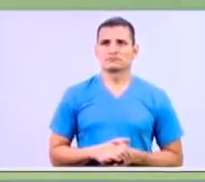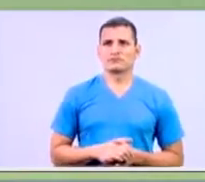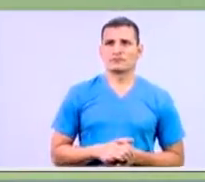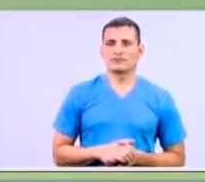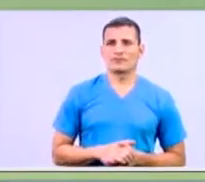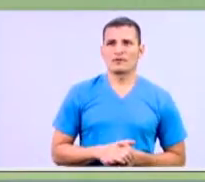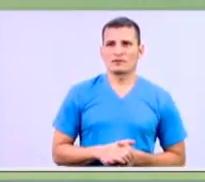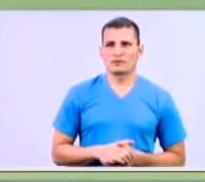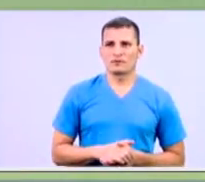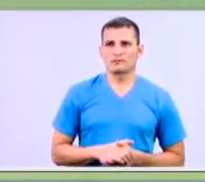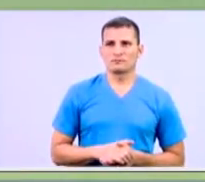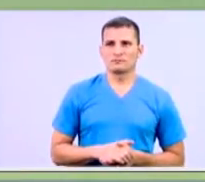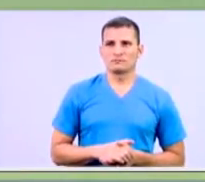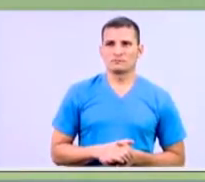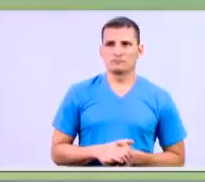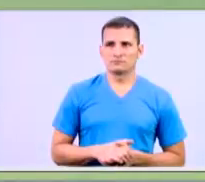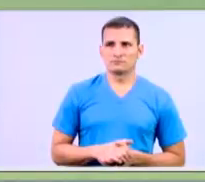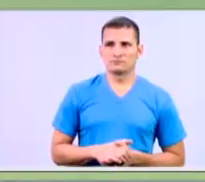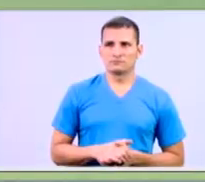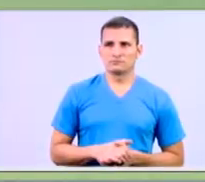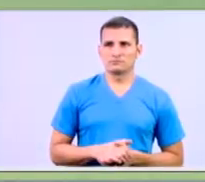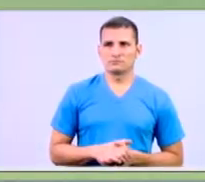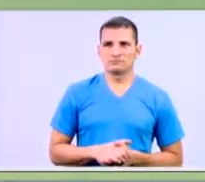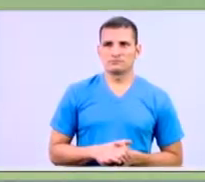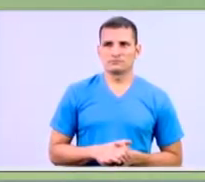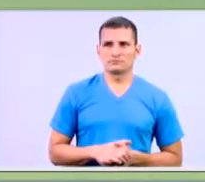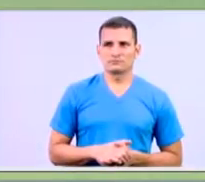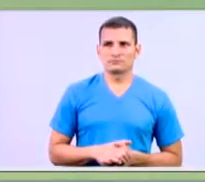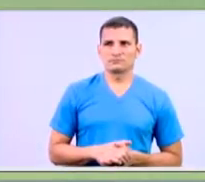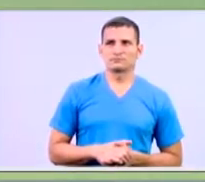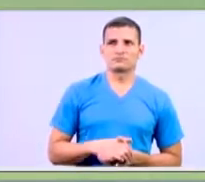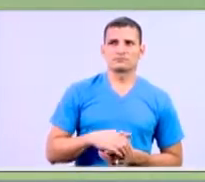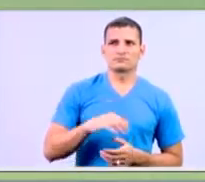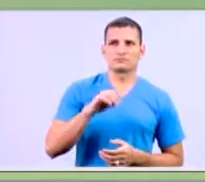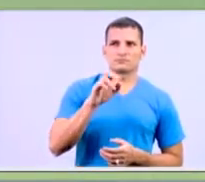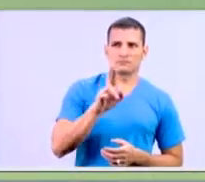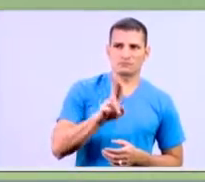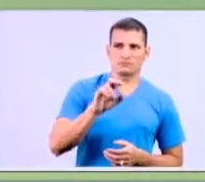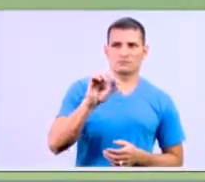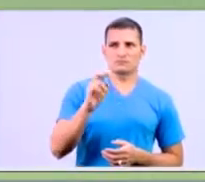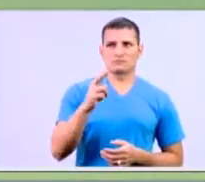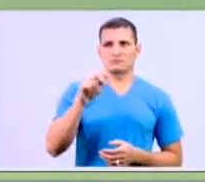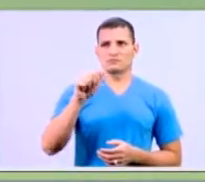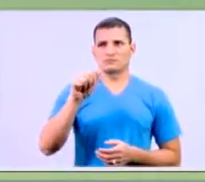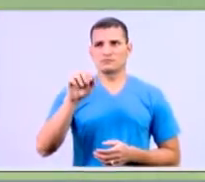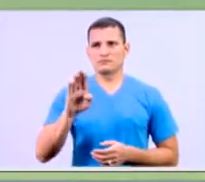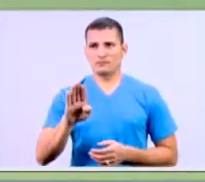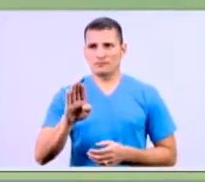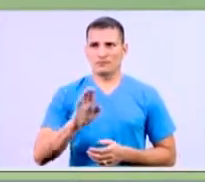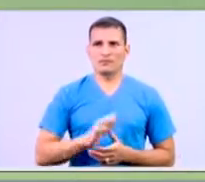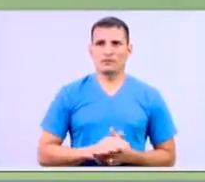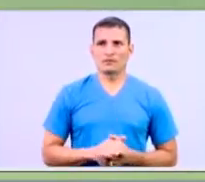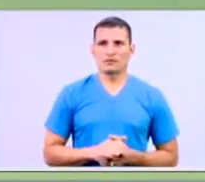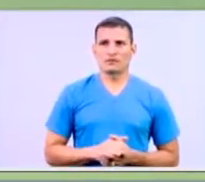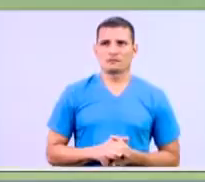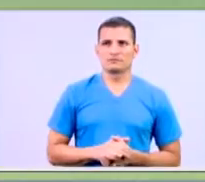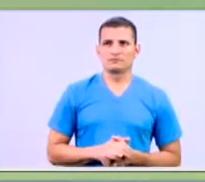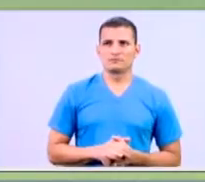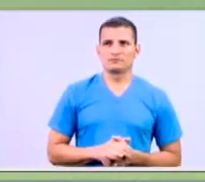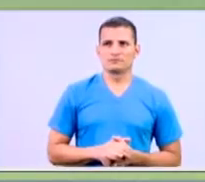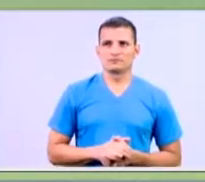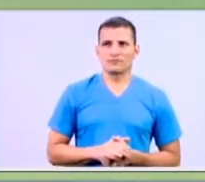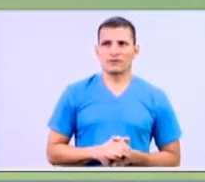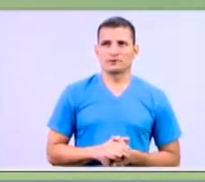802.11.3U, que seria o 1000 base TX, ou AB, ok? Então aí a gente tá